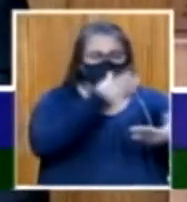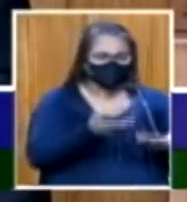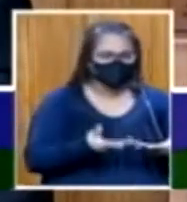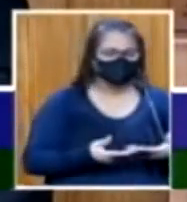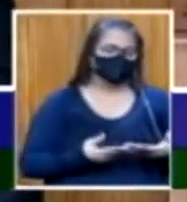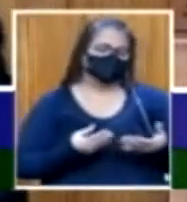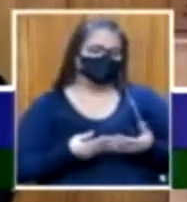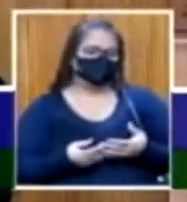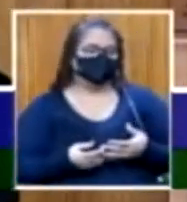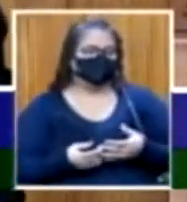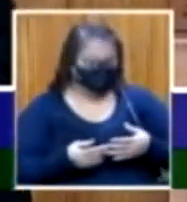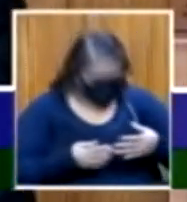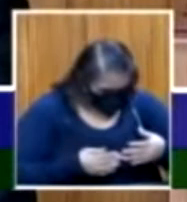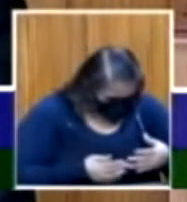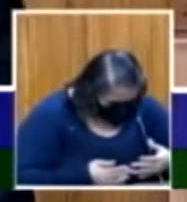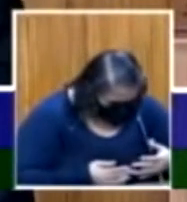Bom,